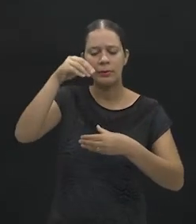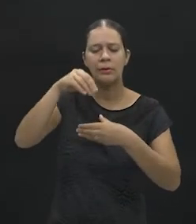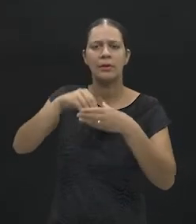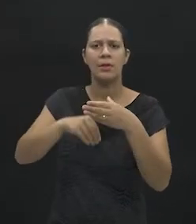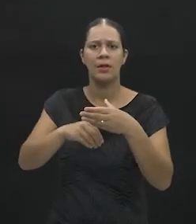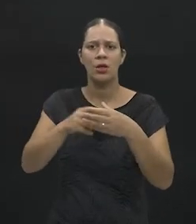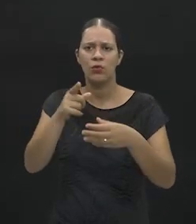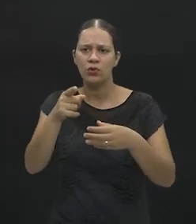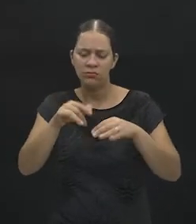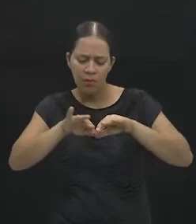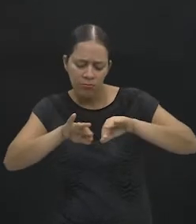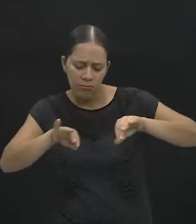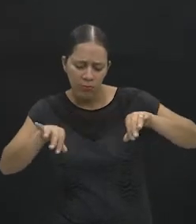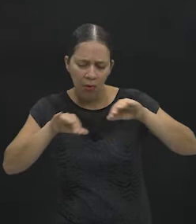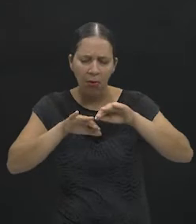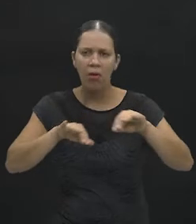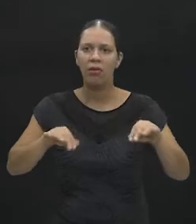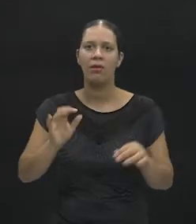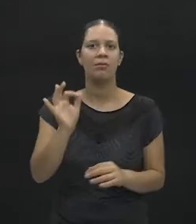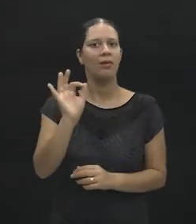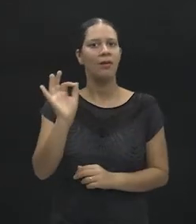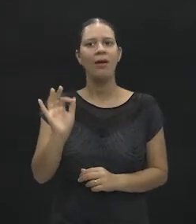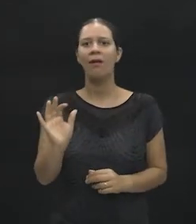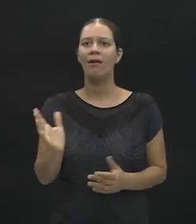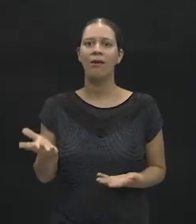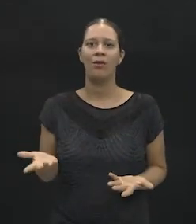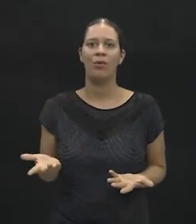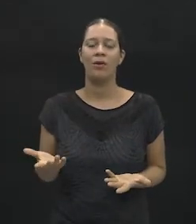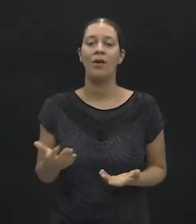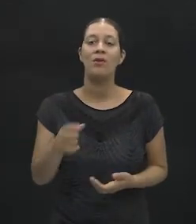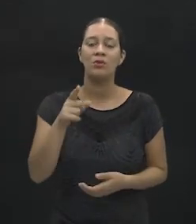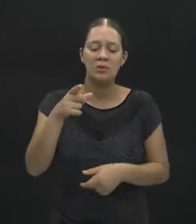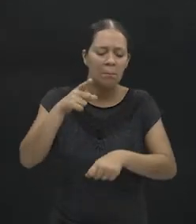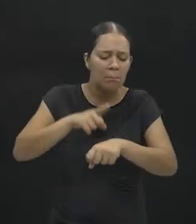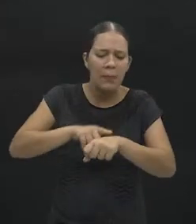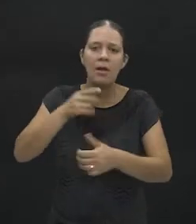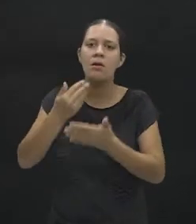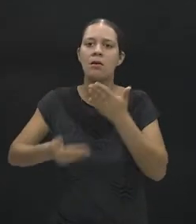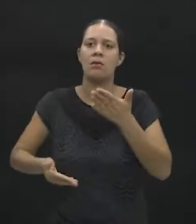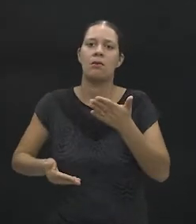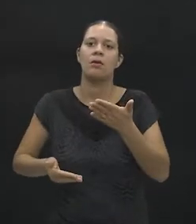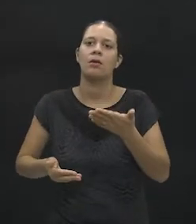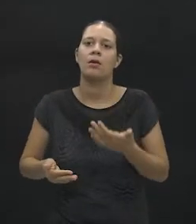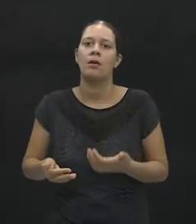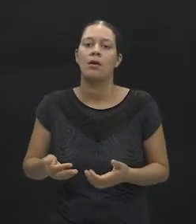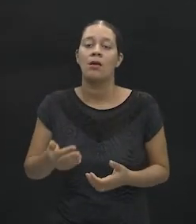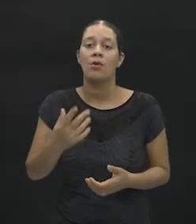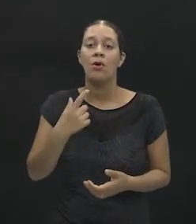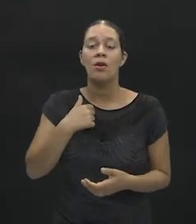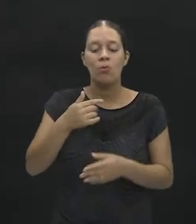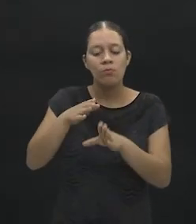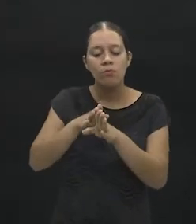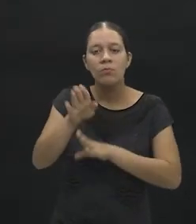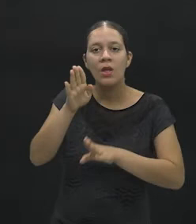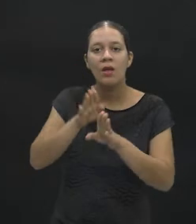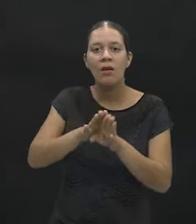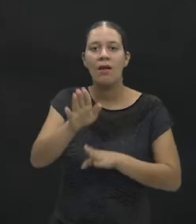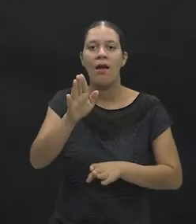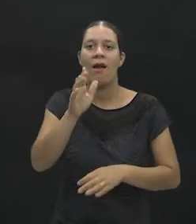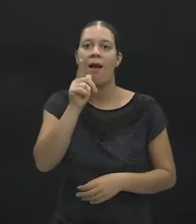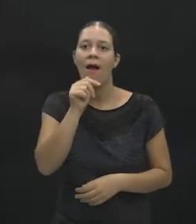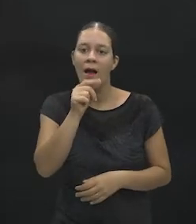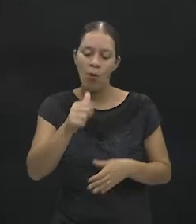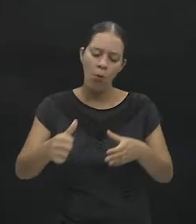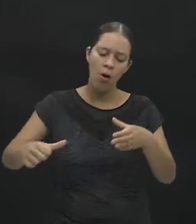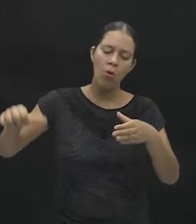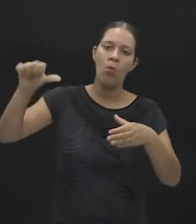serragem. Cara, tu vai ficar catando grão de areia, grão de serragem? Não, não faça isso, você vai perder tempo. O que eu te recomendo é